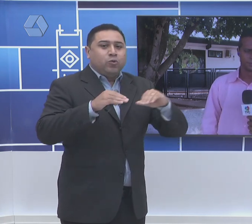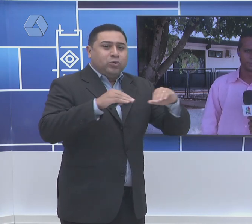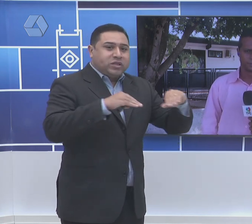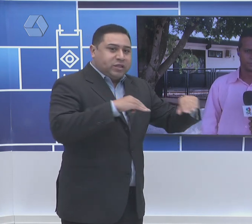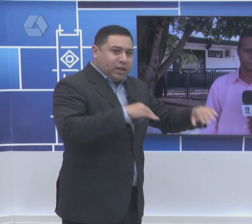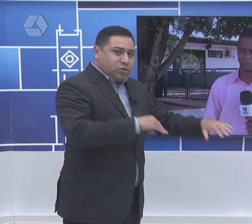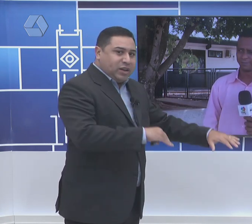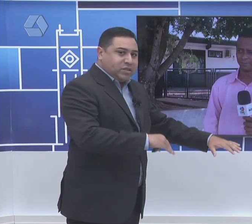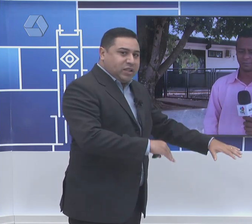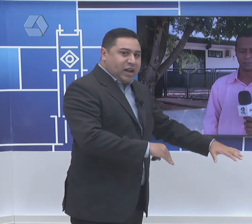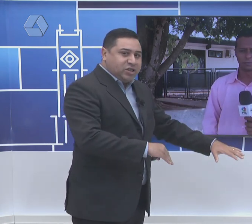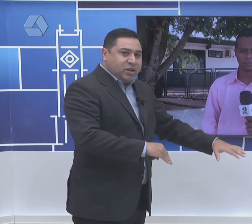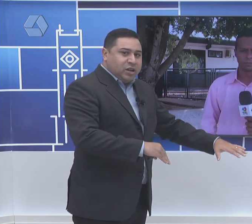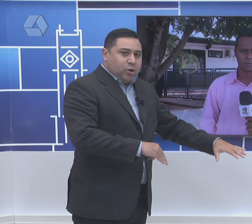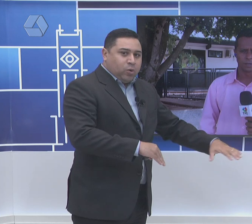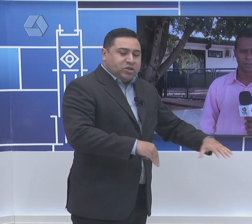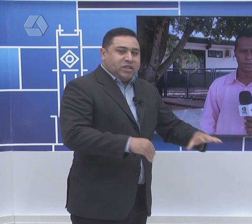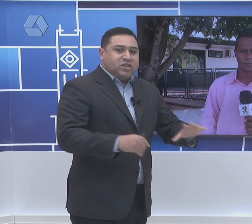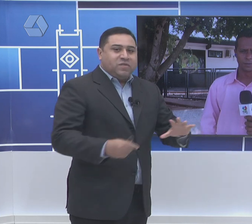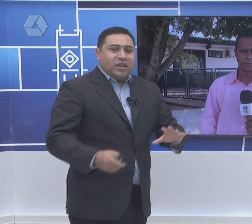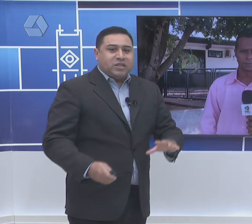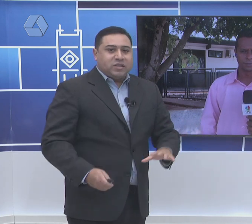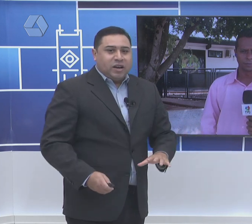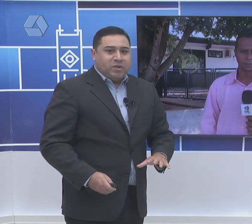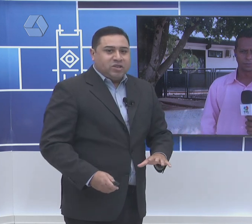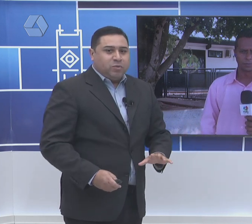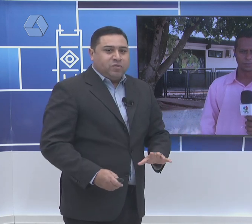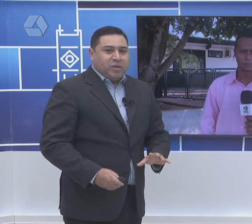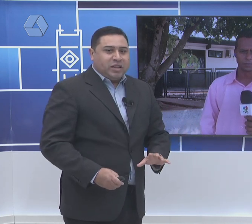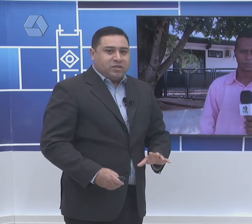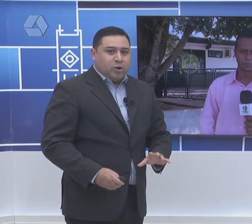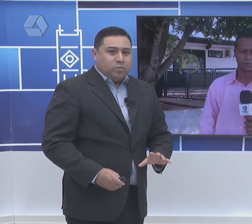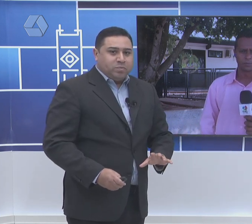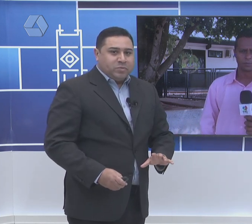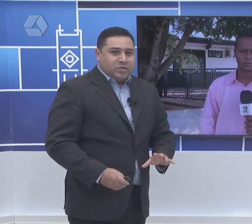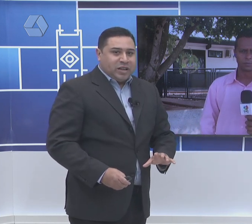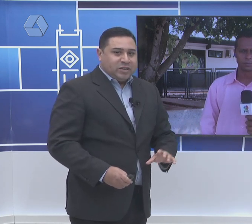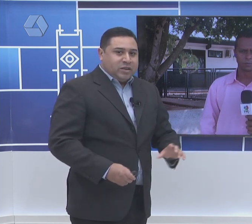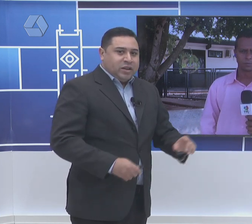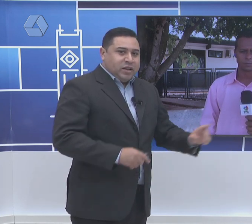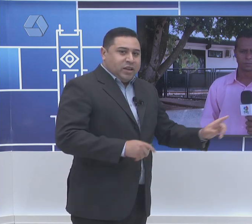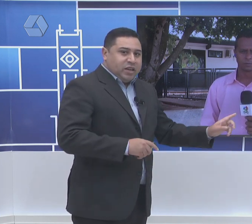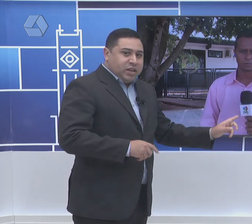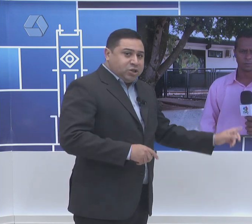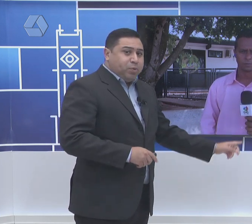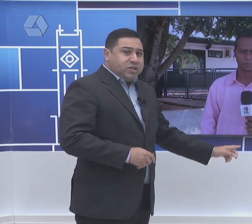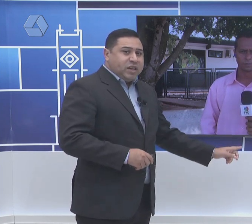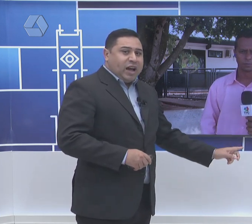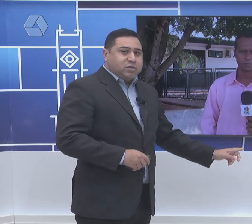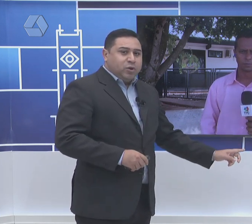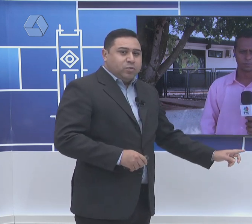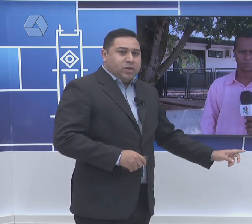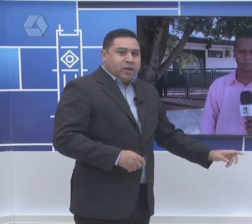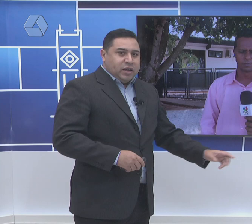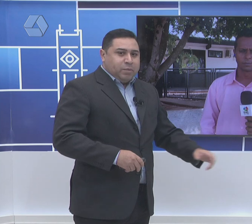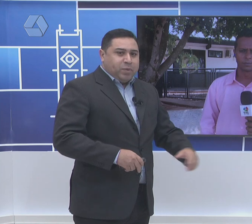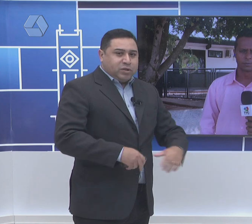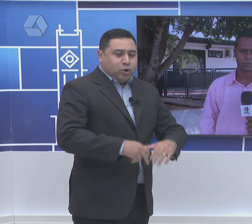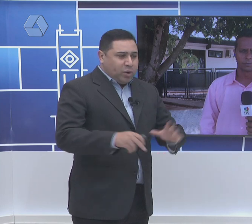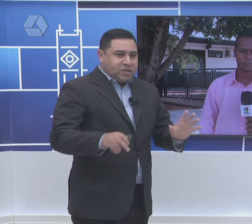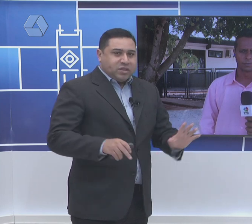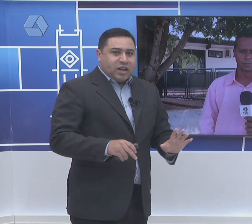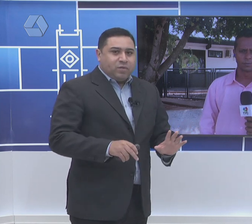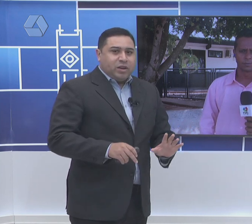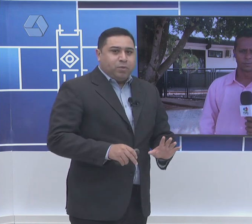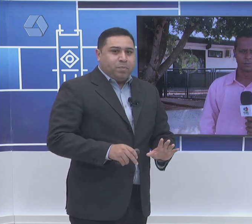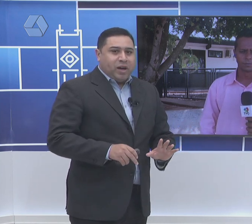estar no centro da cidade, onde tem diversas câmeras de movimentação, tá? E de policiais, viu? E